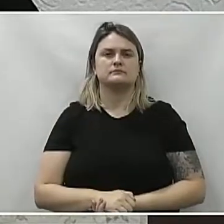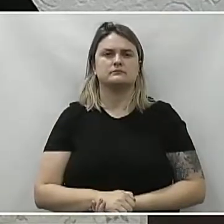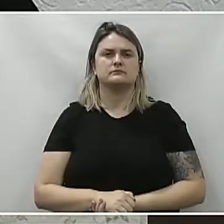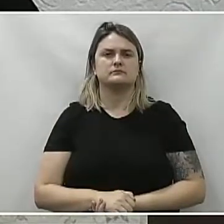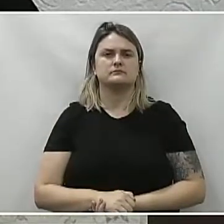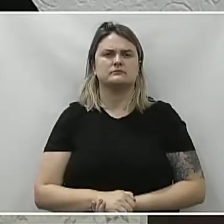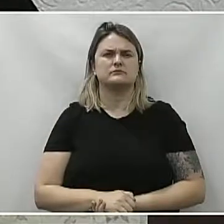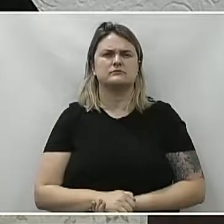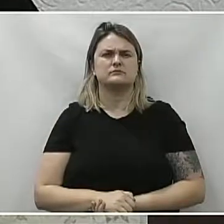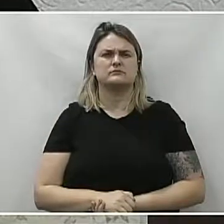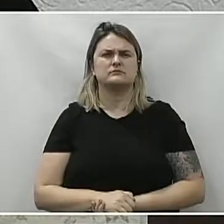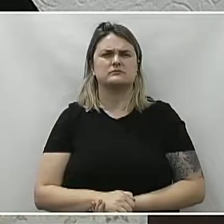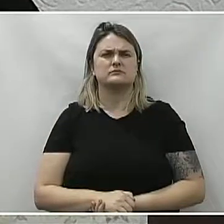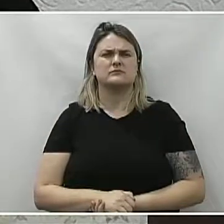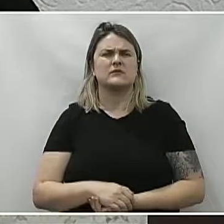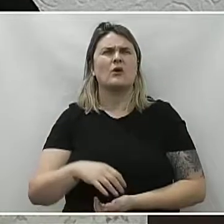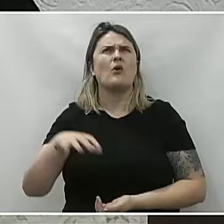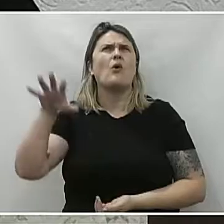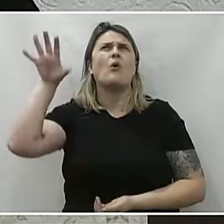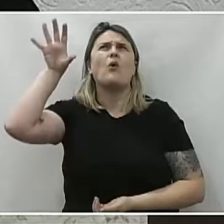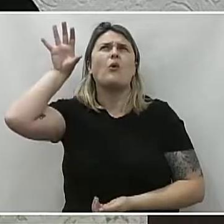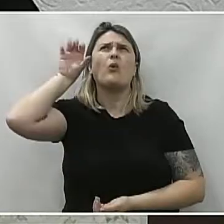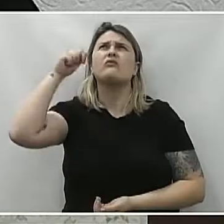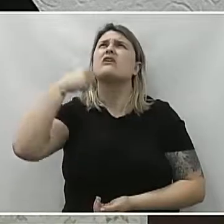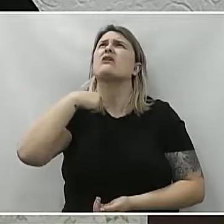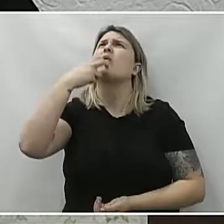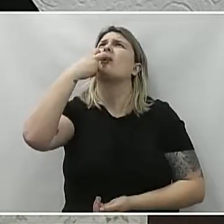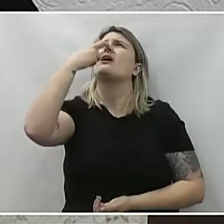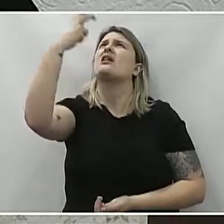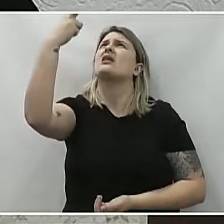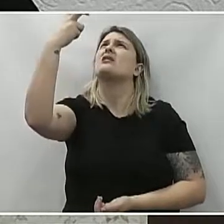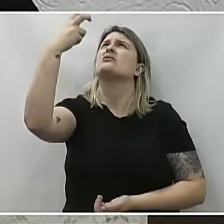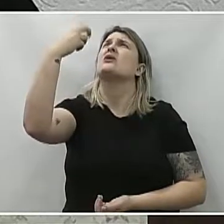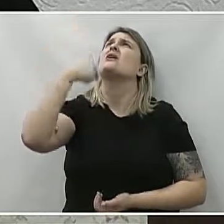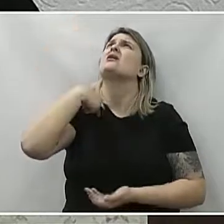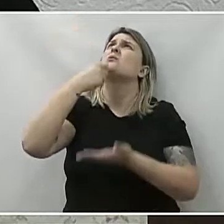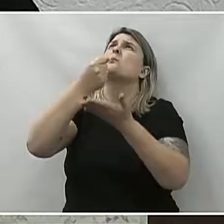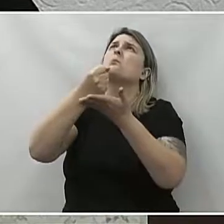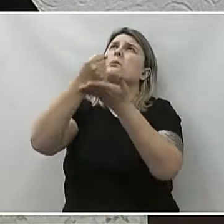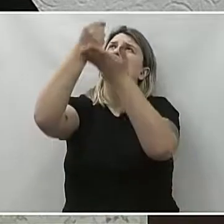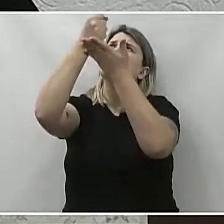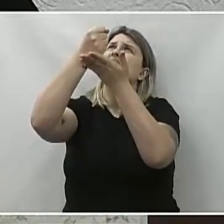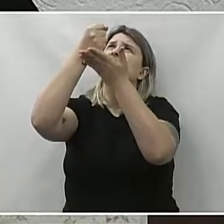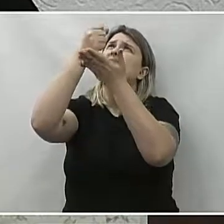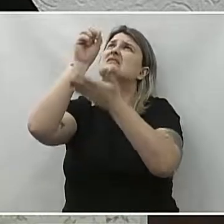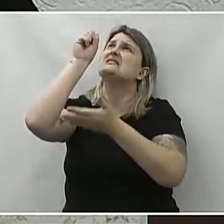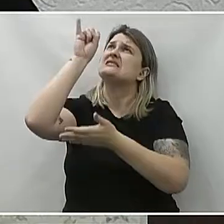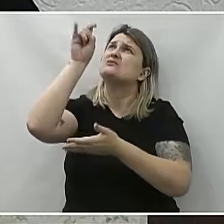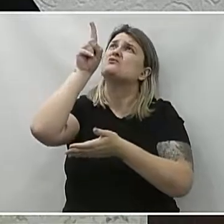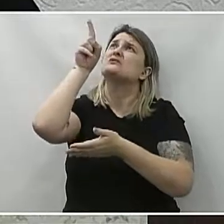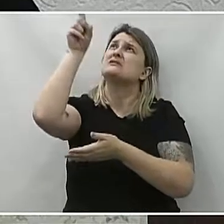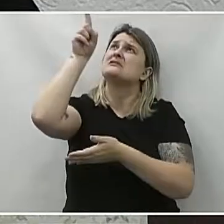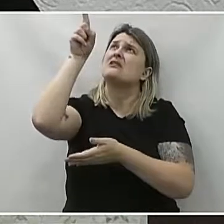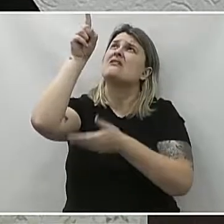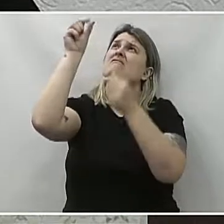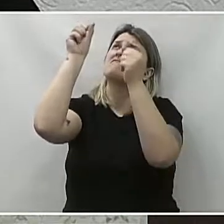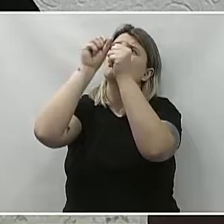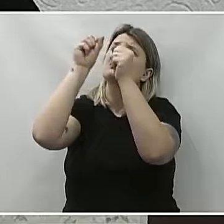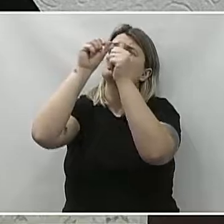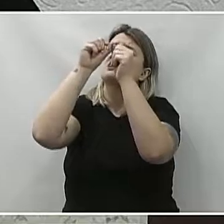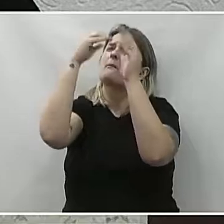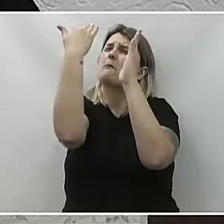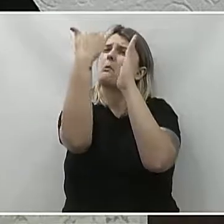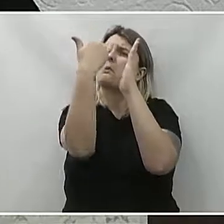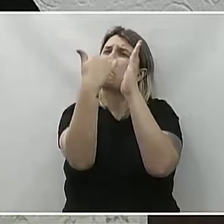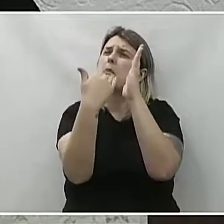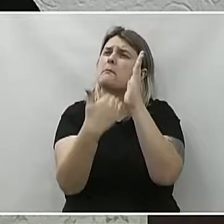Escuta o meu grito, ó Senhor. Ouve o meu pedido de socorro. Se tu tivesses feito uma